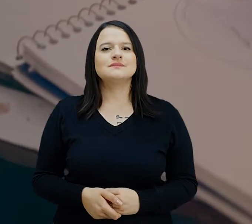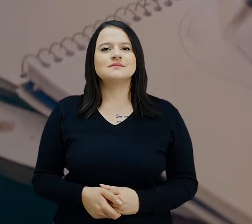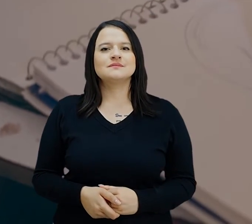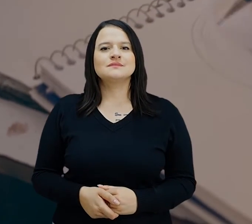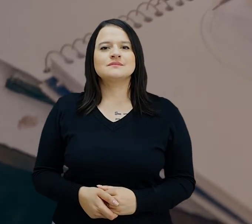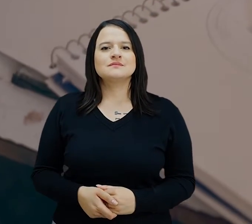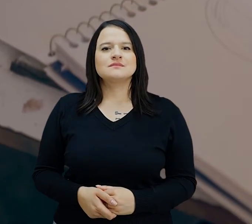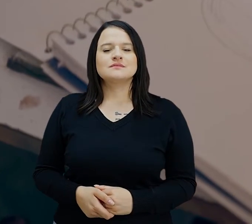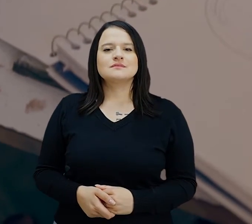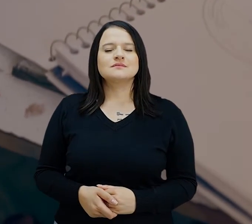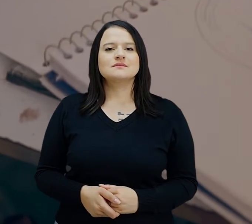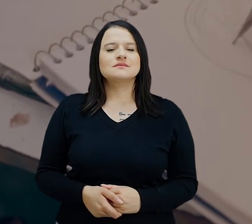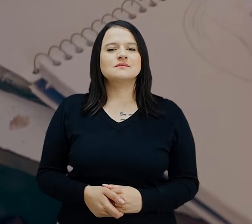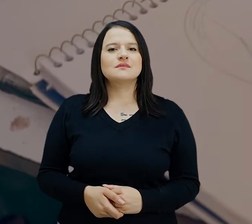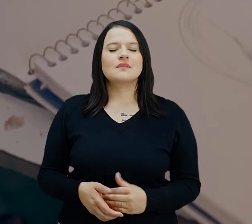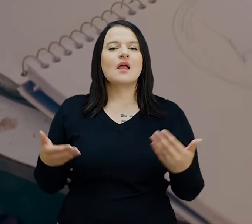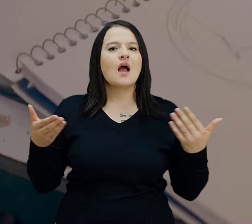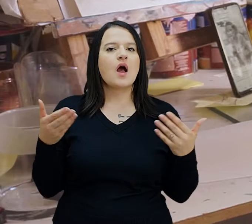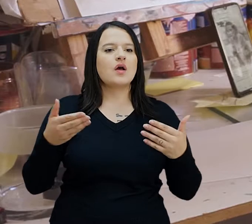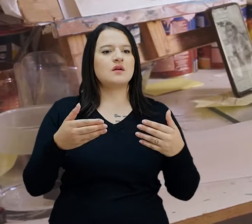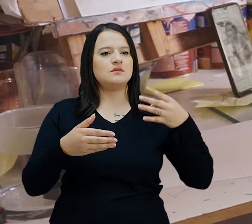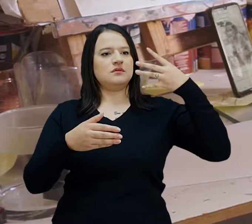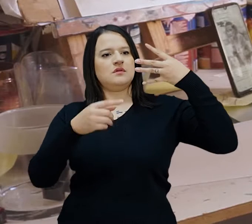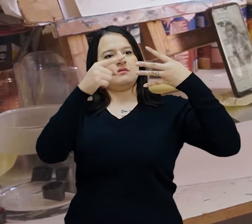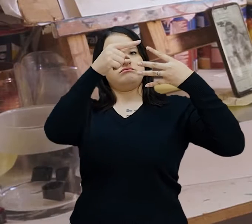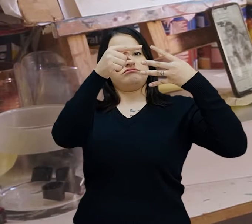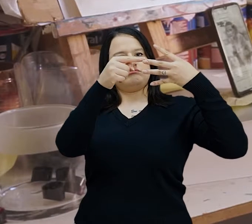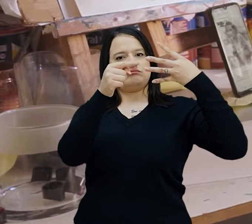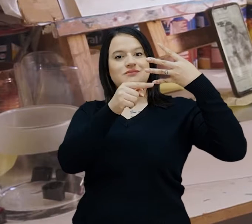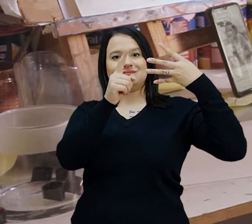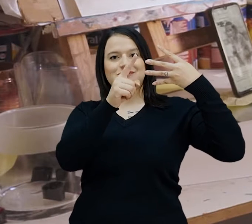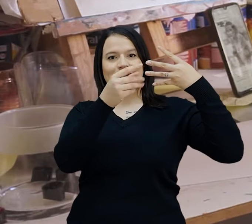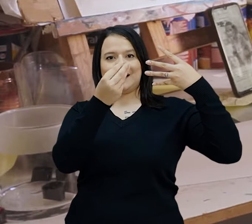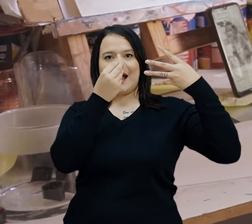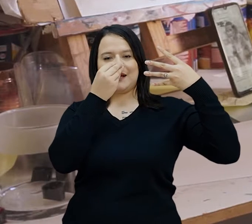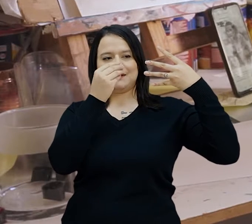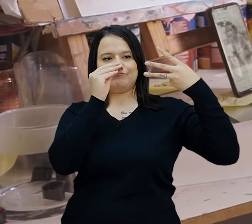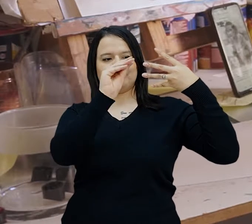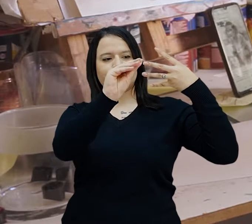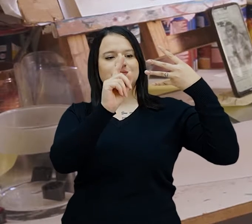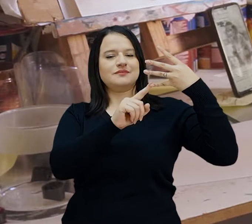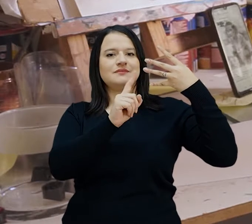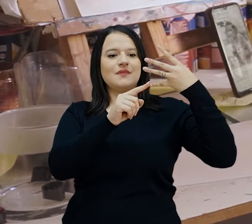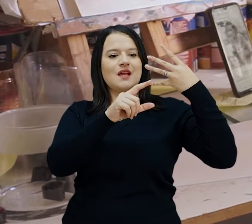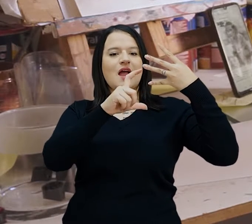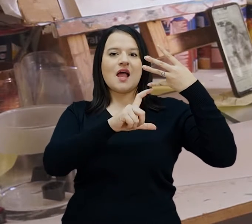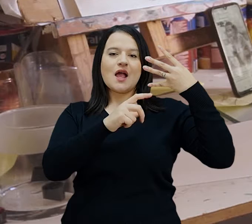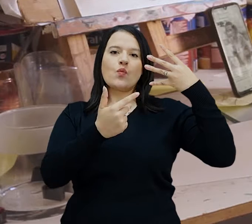primeira parte, aqui ó, 1, 2, 3, e a quarta parte é aqui,